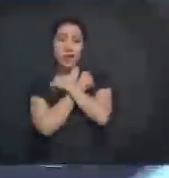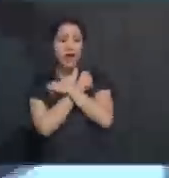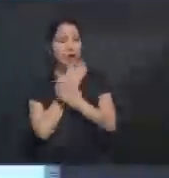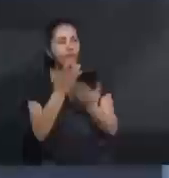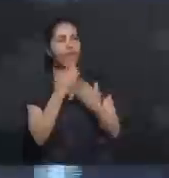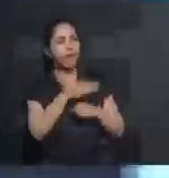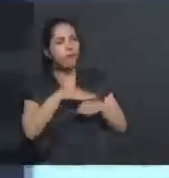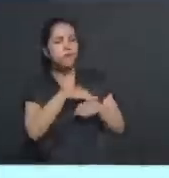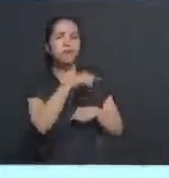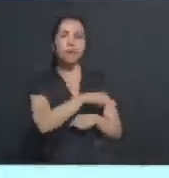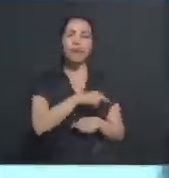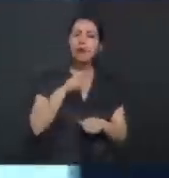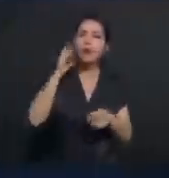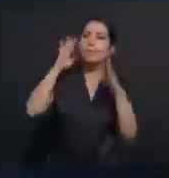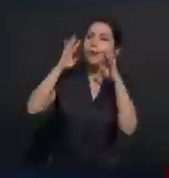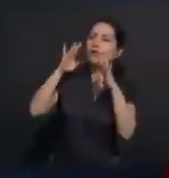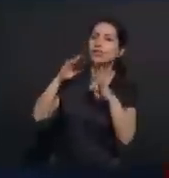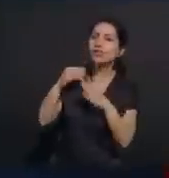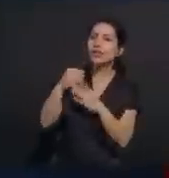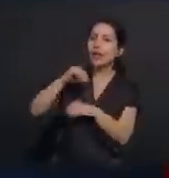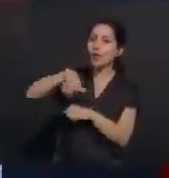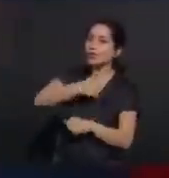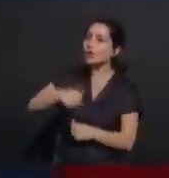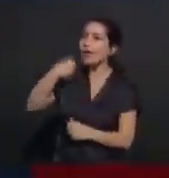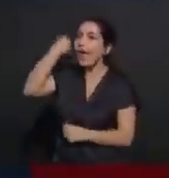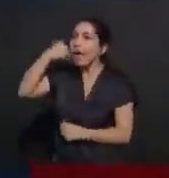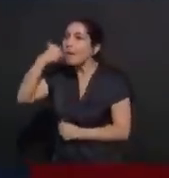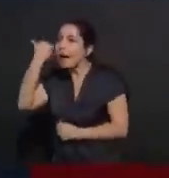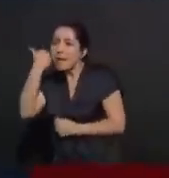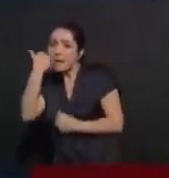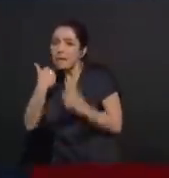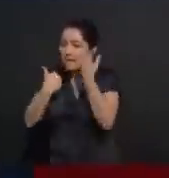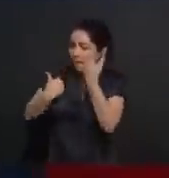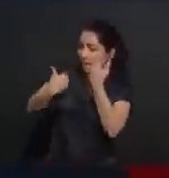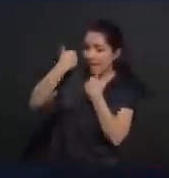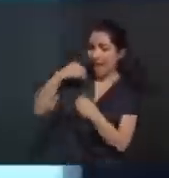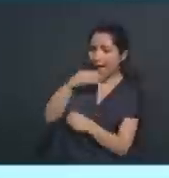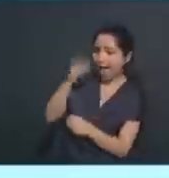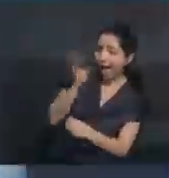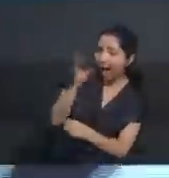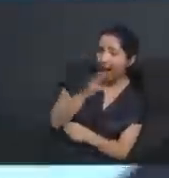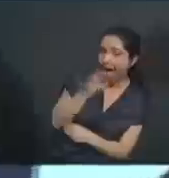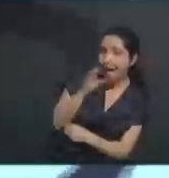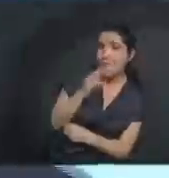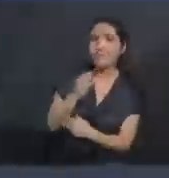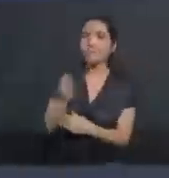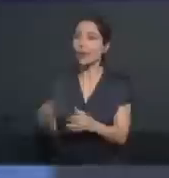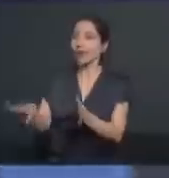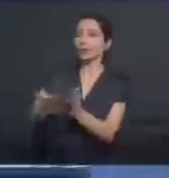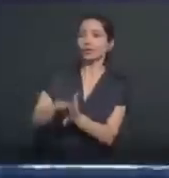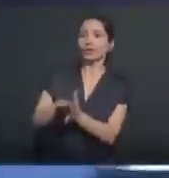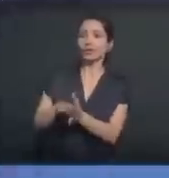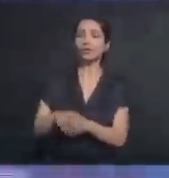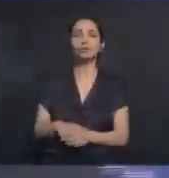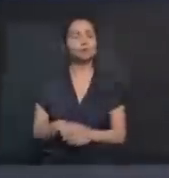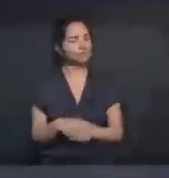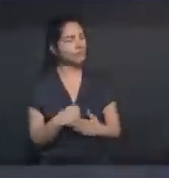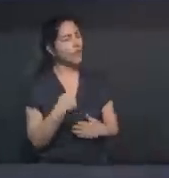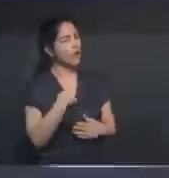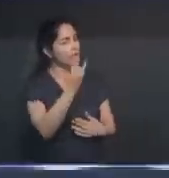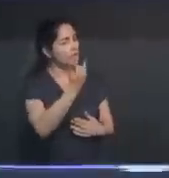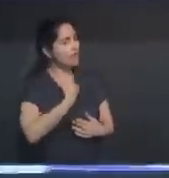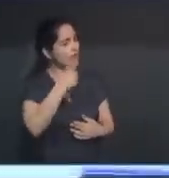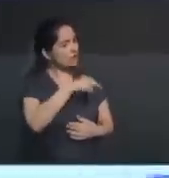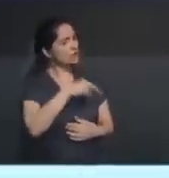barba. Tá se cortando. Corre, corre, é o faraó. Cheguei lá. Ó, fiquei sabendo que você tem um espírito